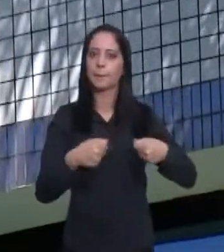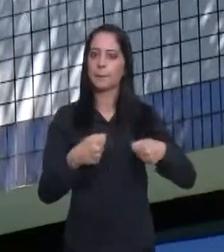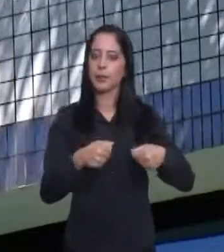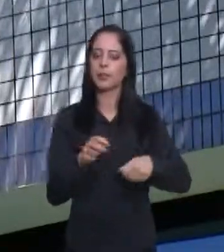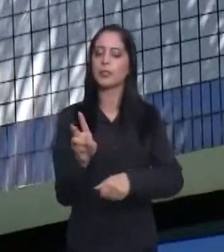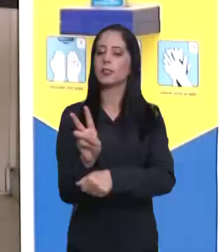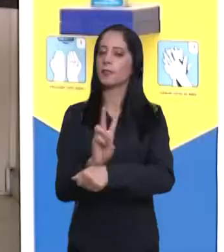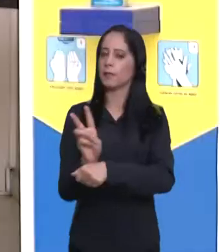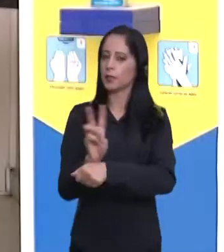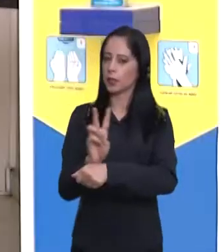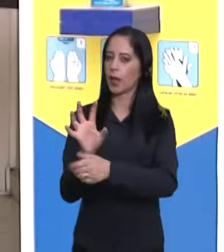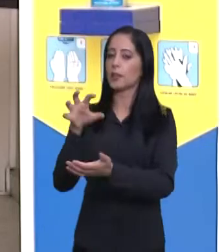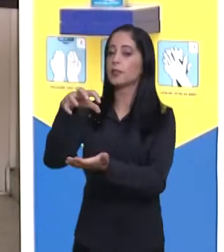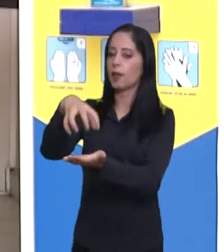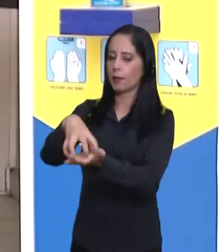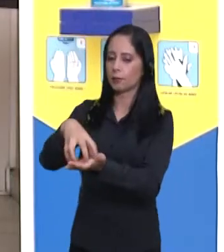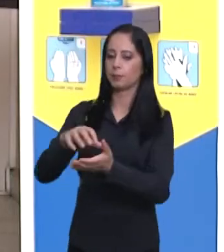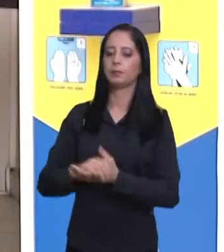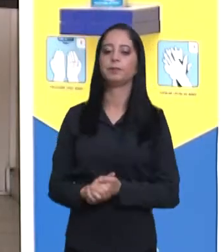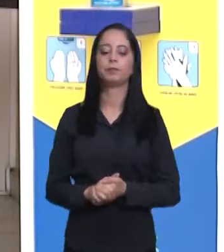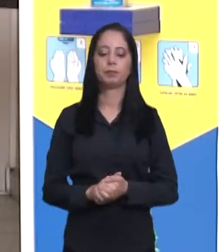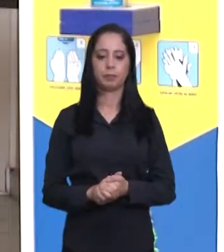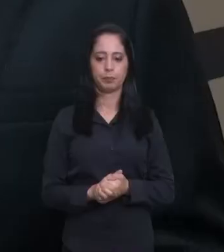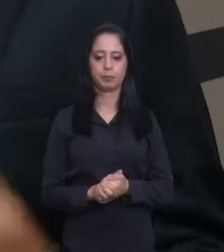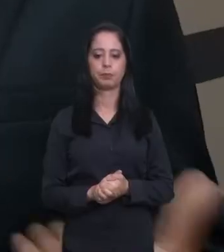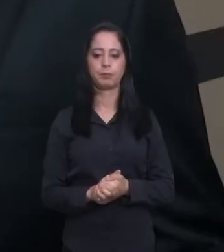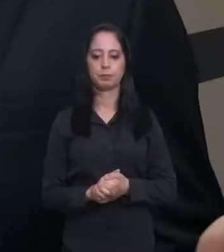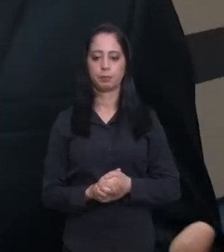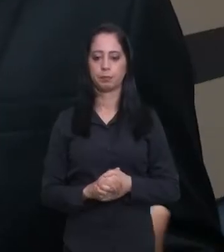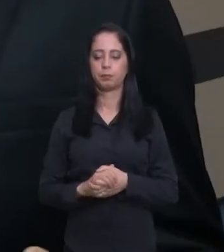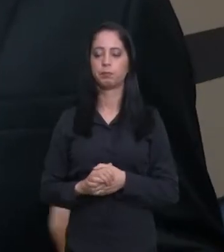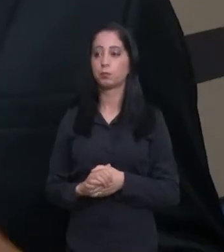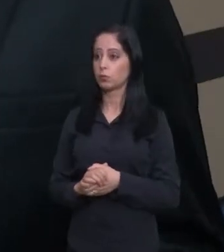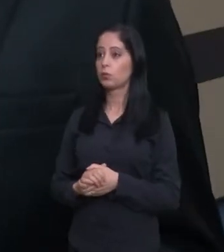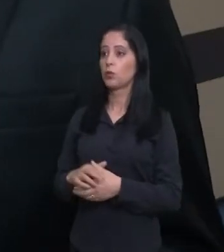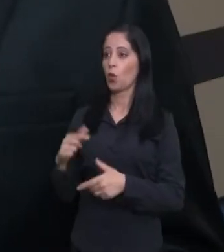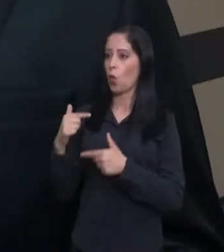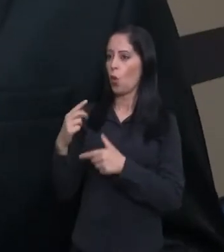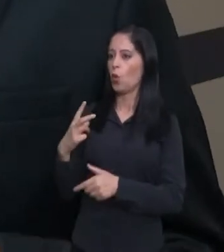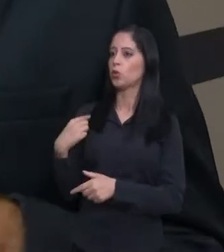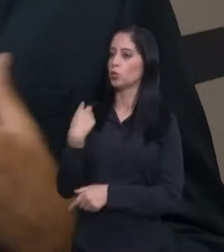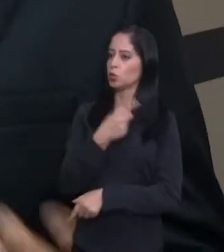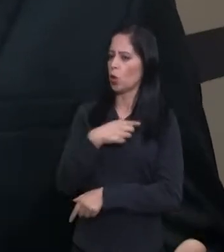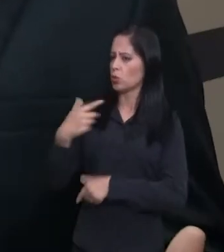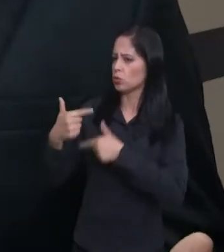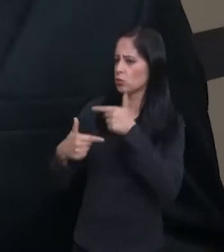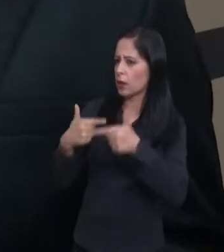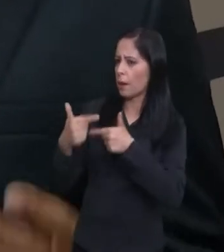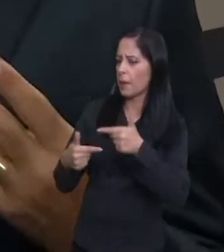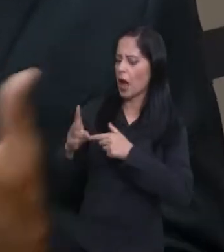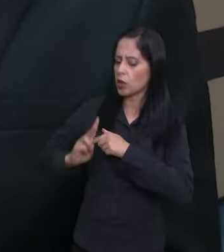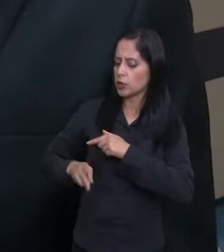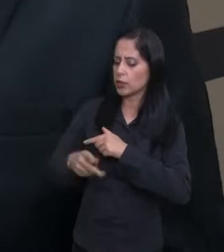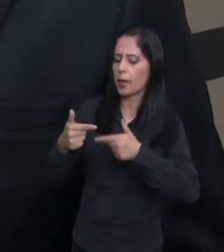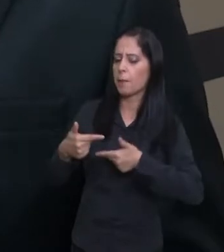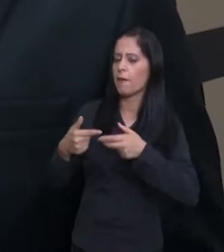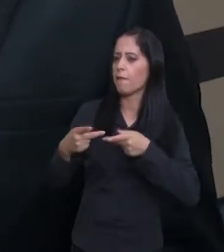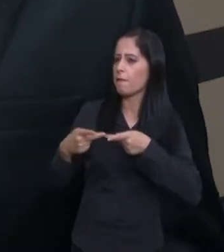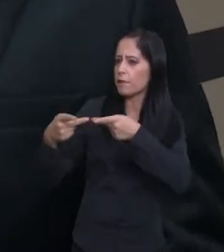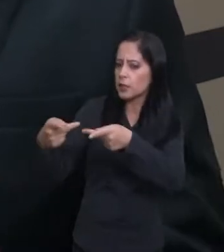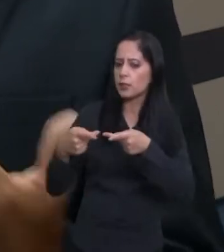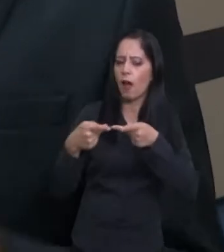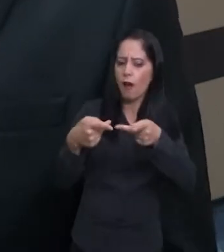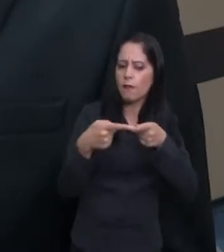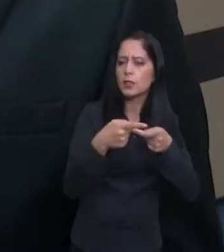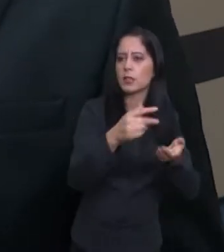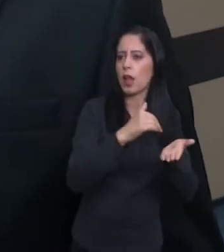do órgão para garantir a qualidade do acolhimento às mulheres de o nosso trabalho está é sempre né visitando